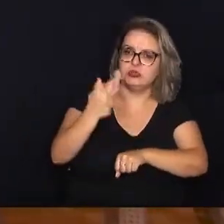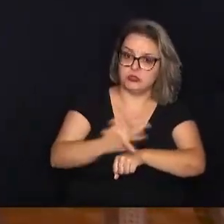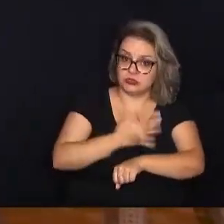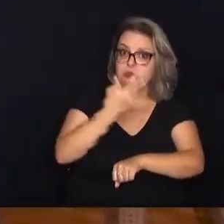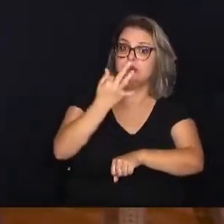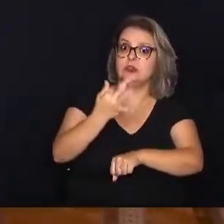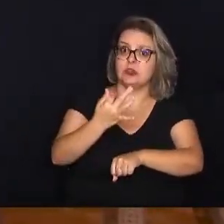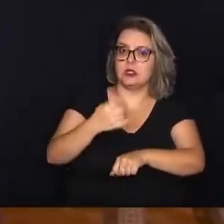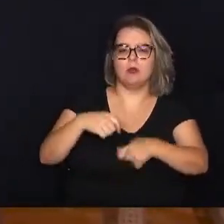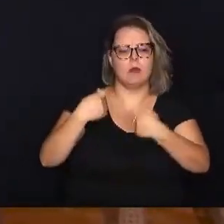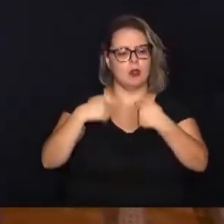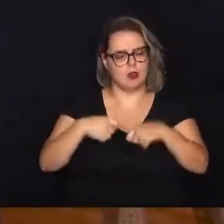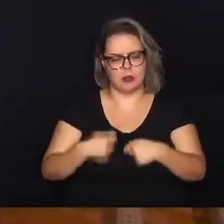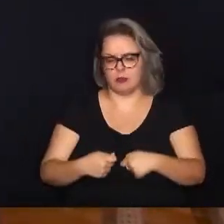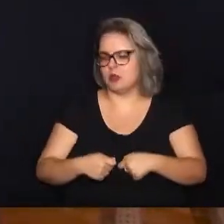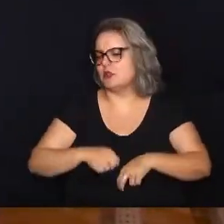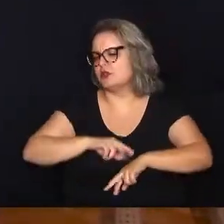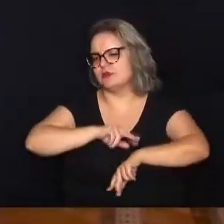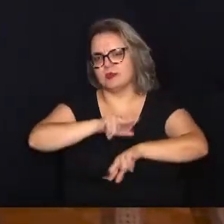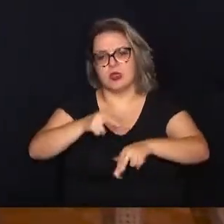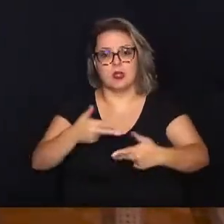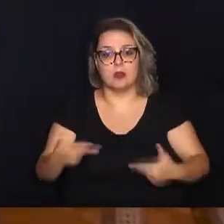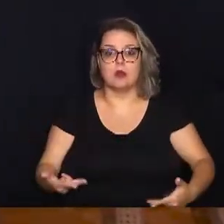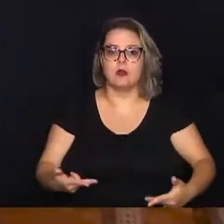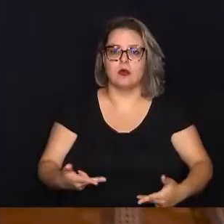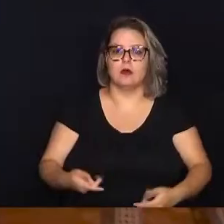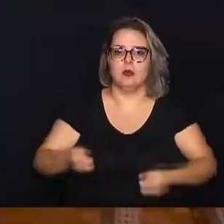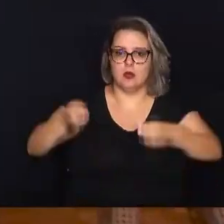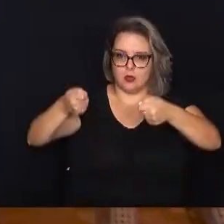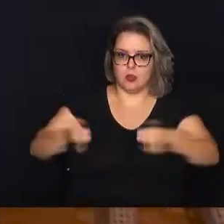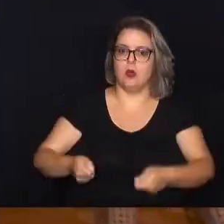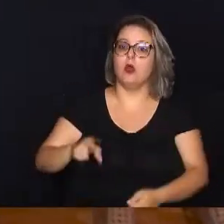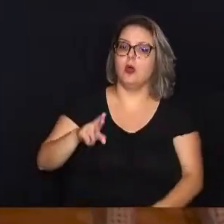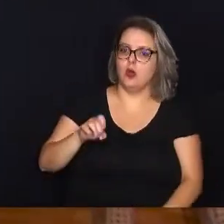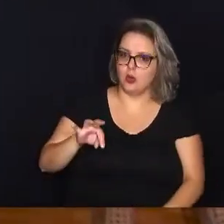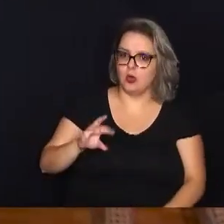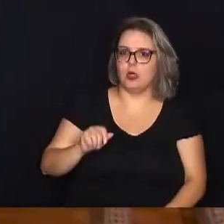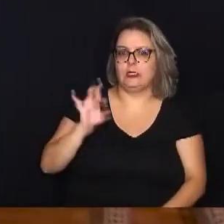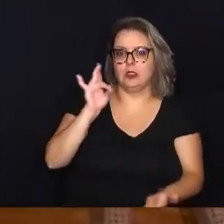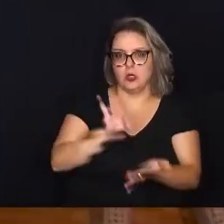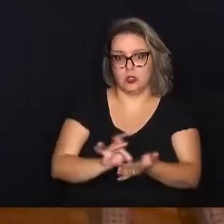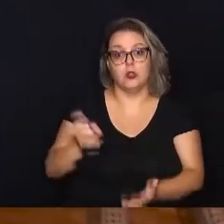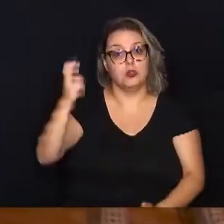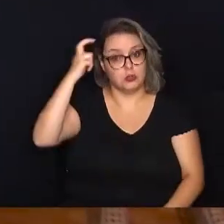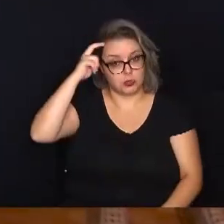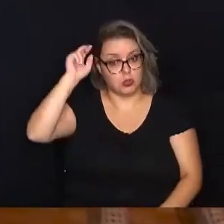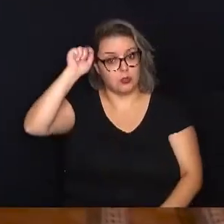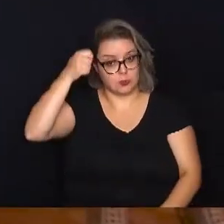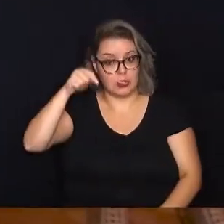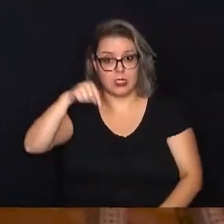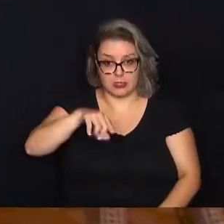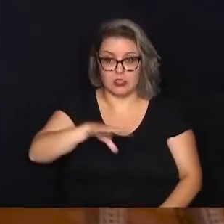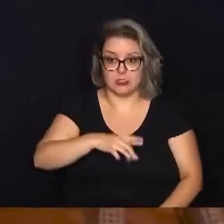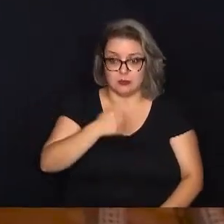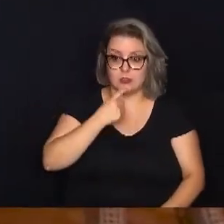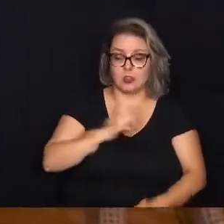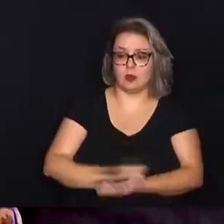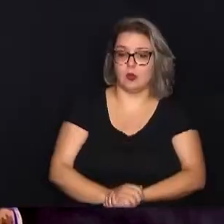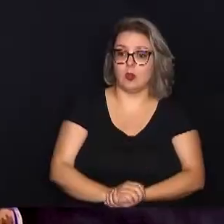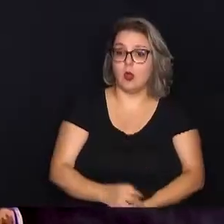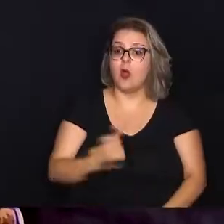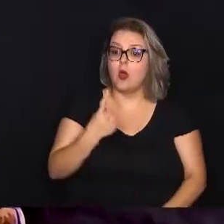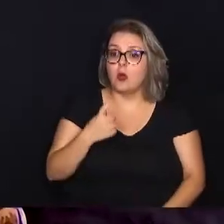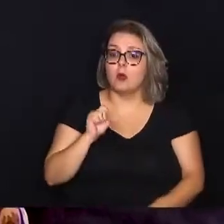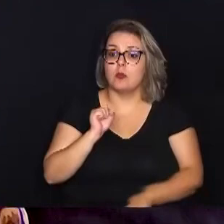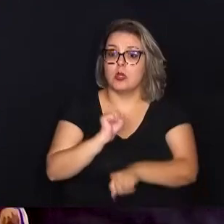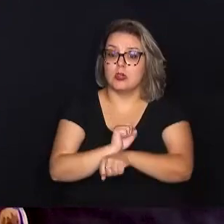resistência, mas que ainda precisa de muito para se tornar rota oficial da cultura negra em Campinas.